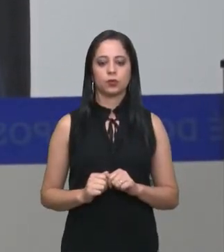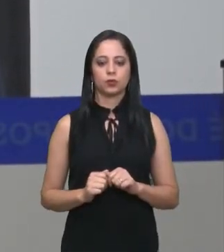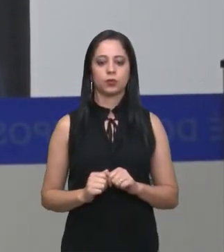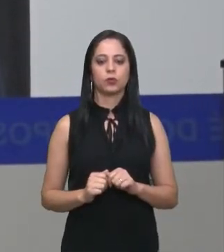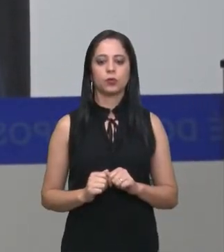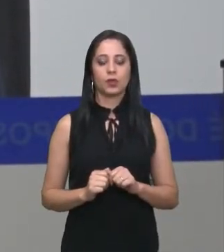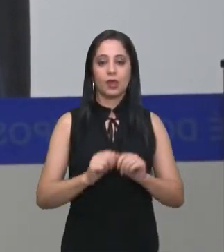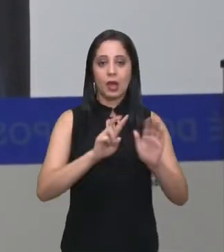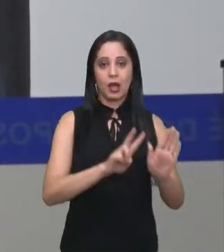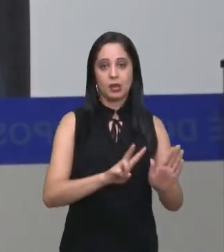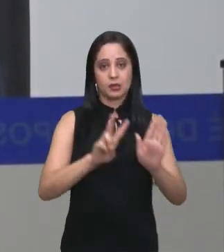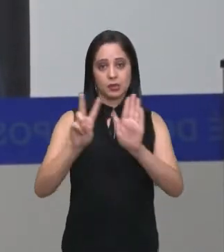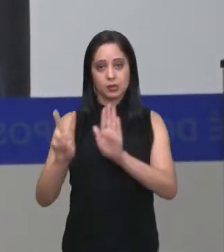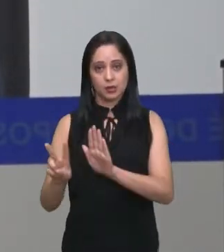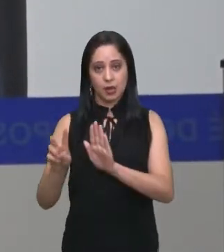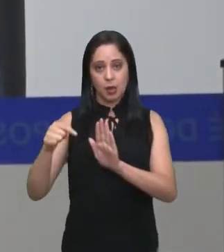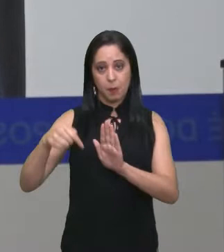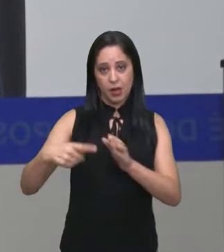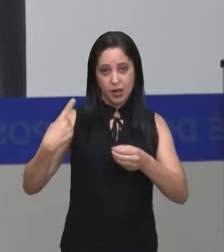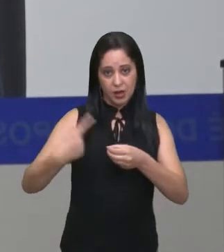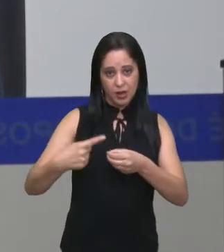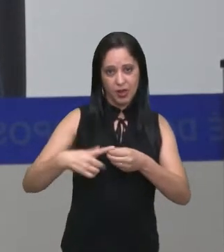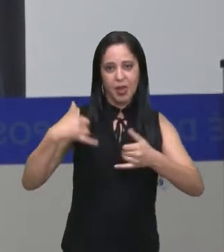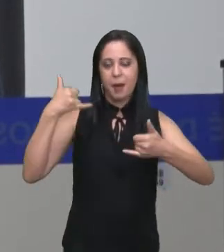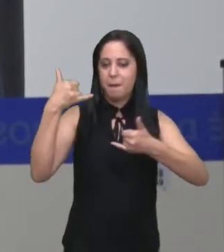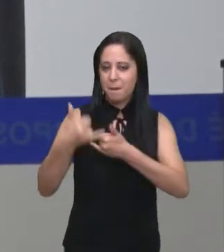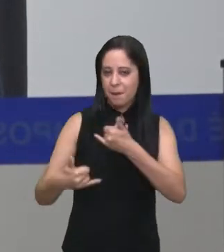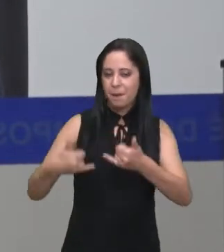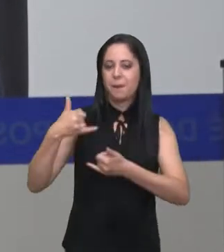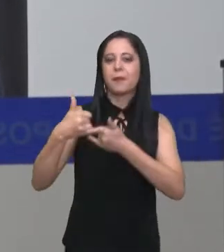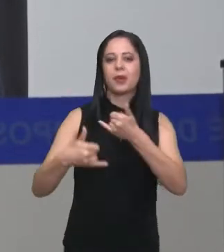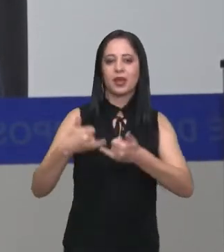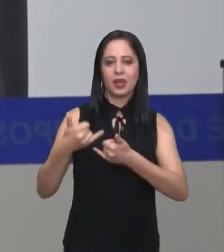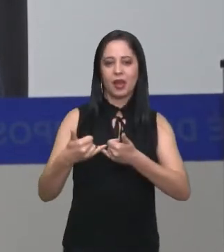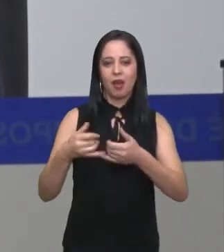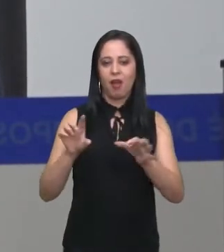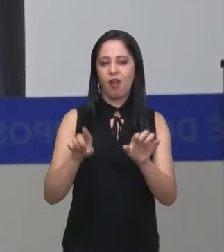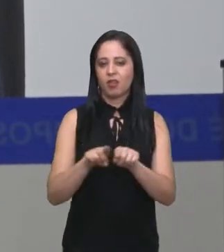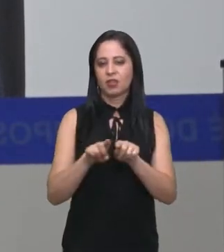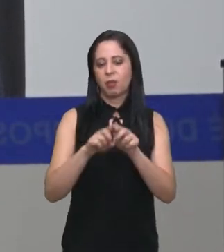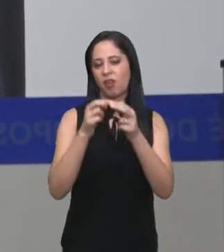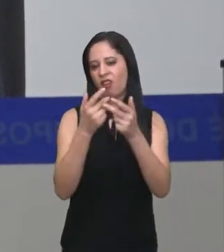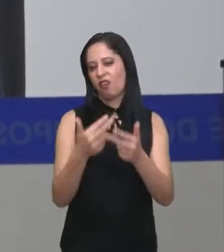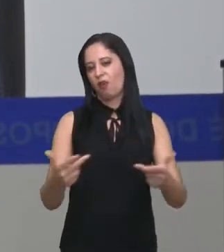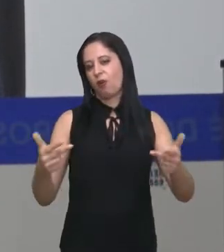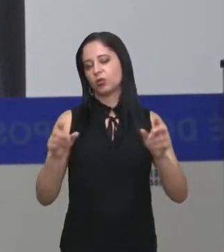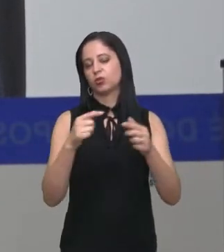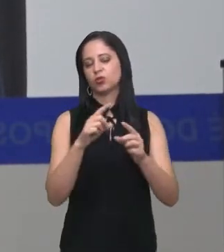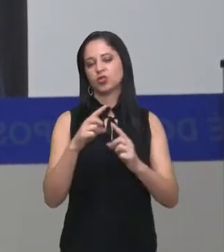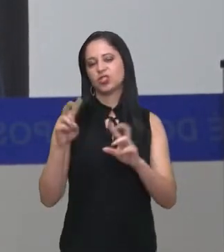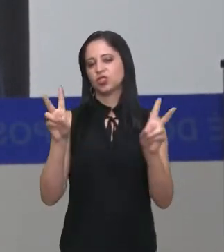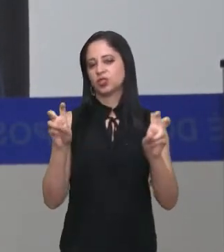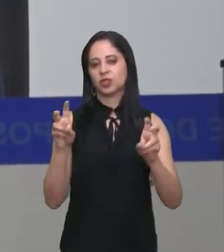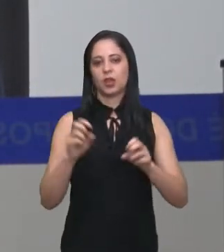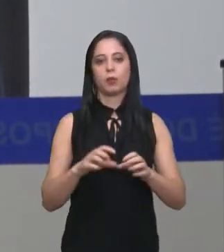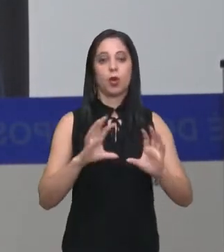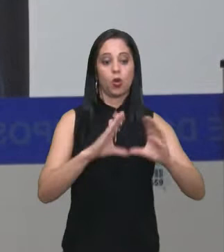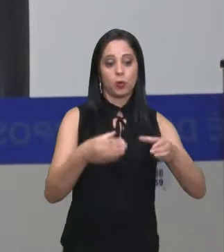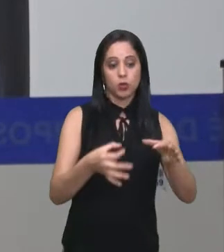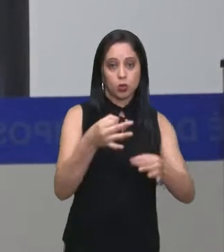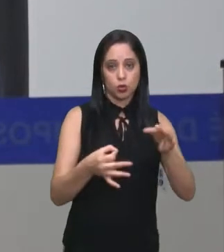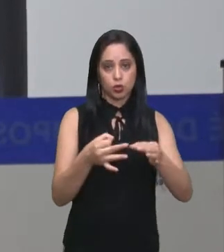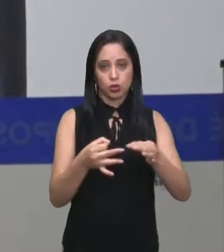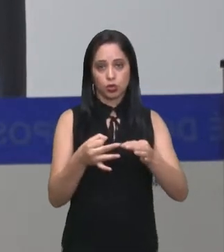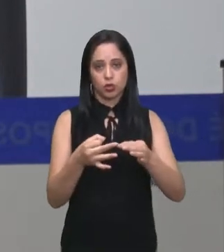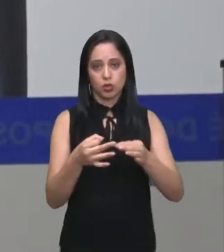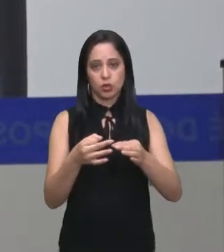a Semana Municipal do Brincar no município de São José dos Campos e da outras providências. Comissões: Justiça, Economia